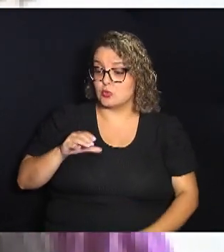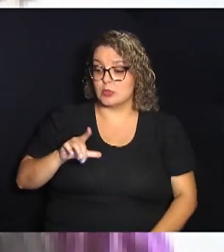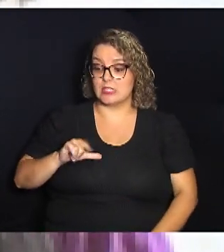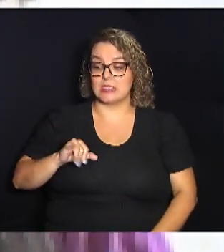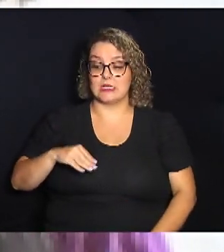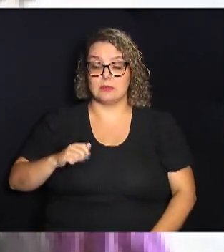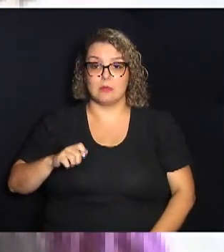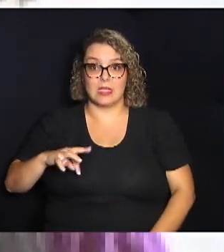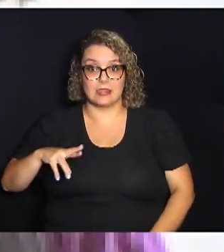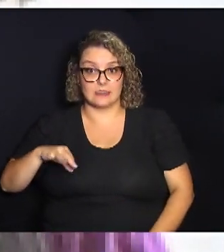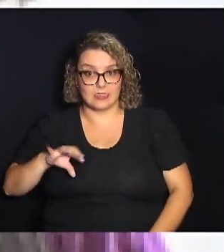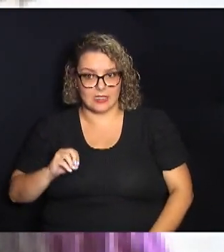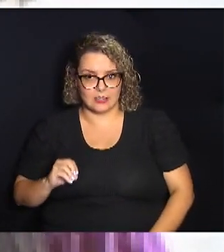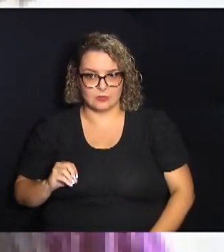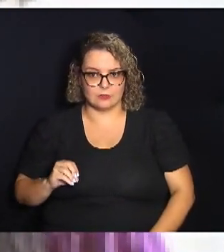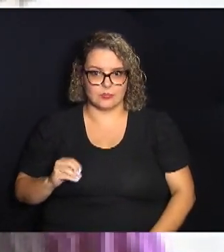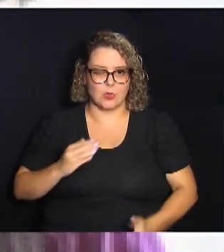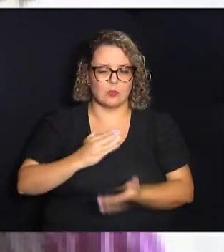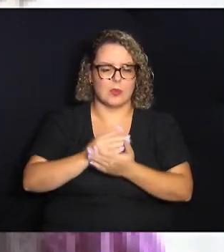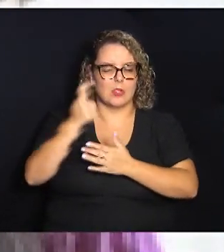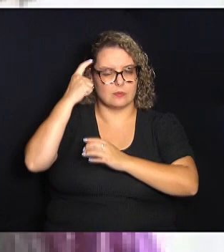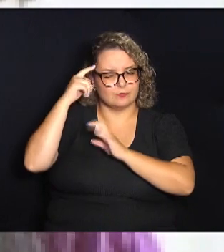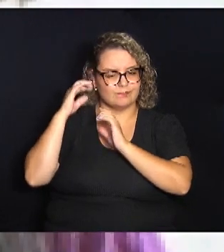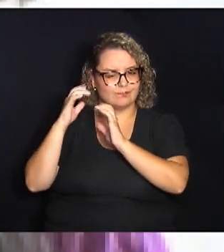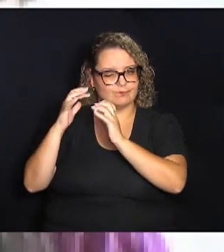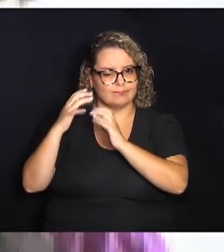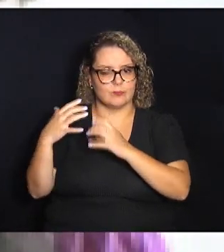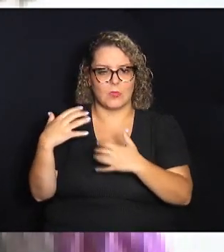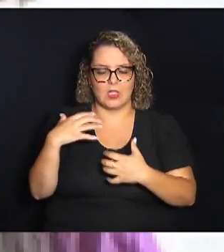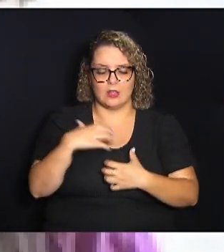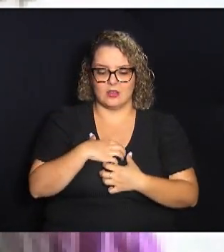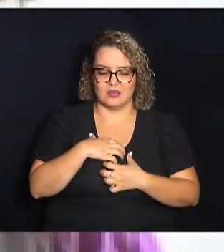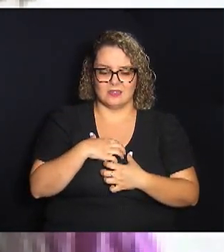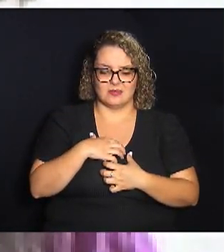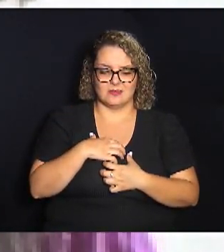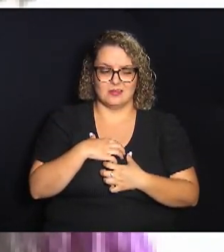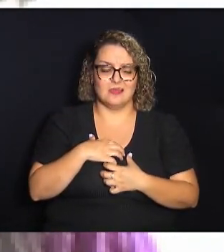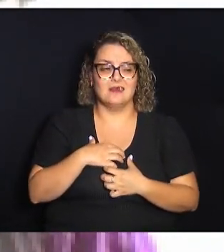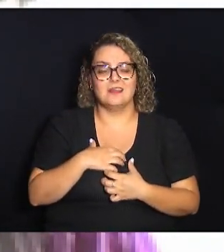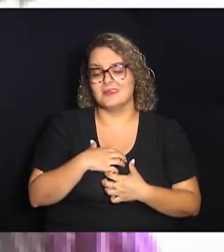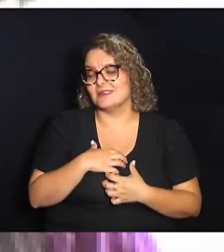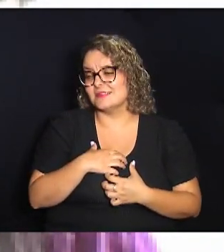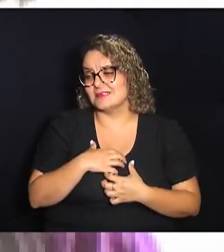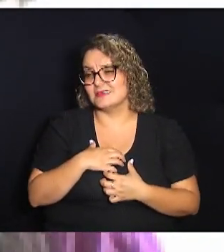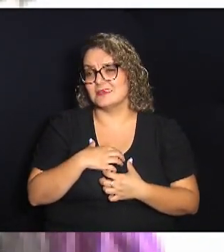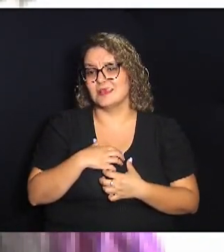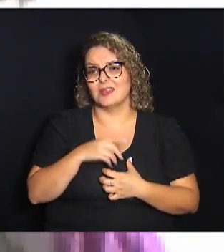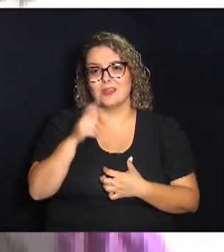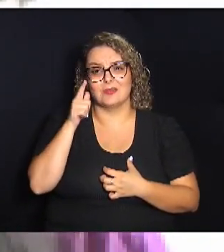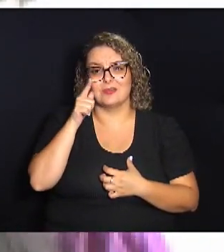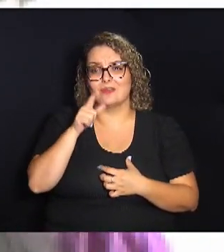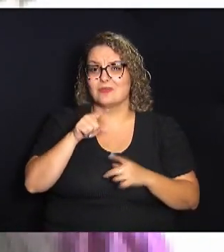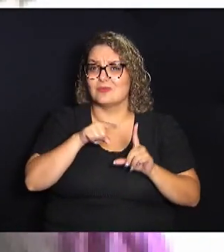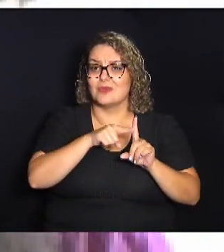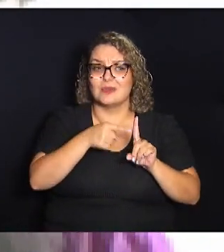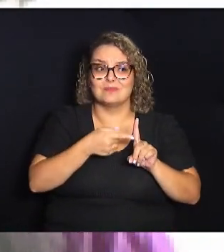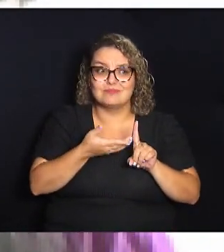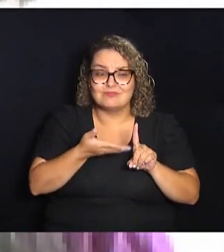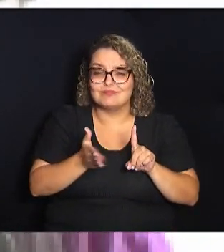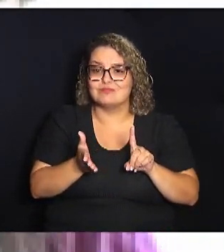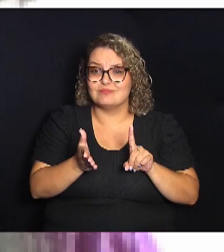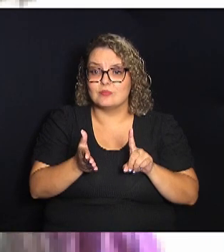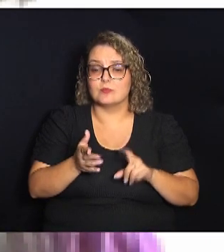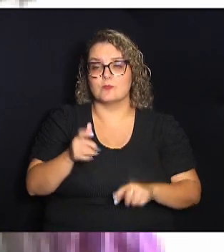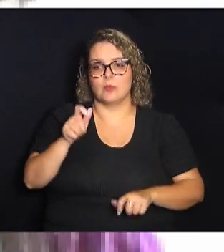elas começarem a repensar, porque dá uma sensação de, puxa vida, eu não vou mais poder procriar. Pessoas que já